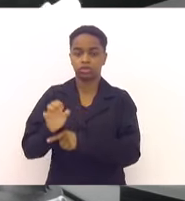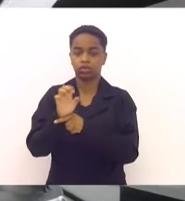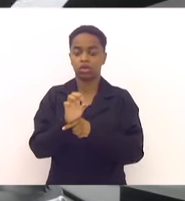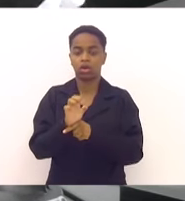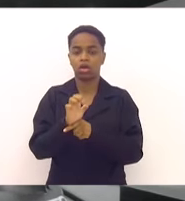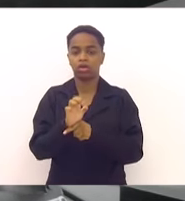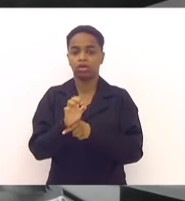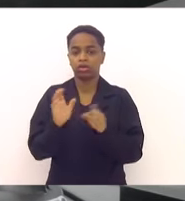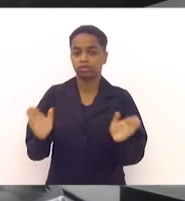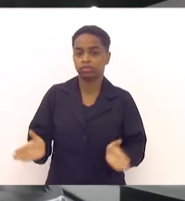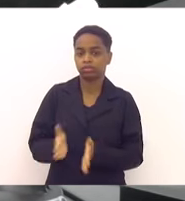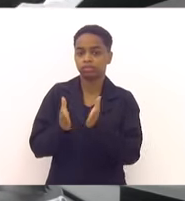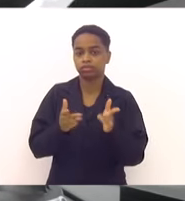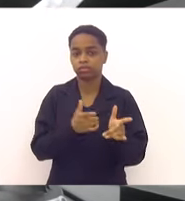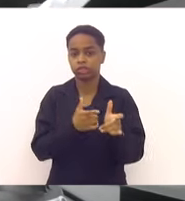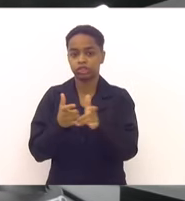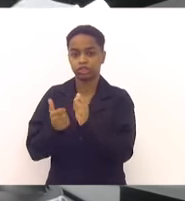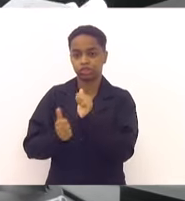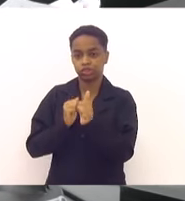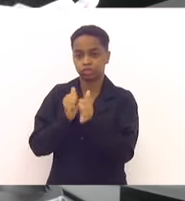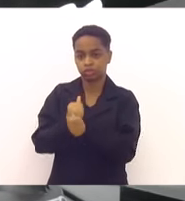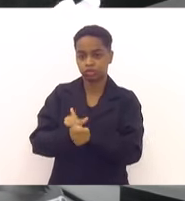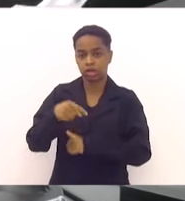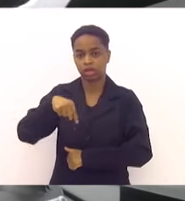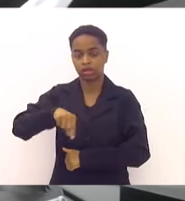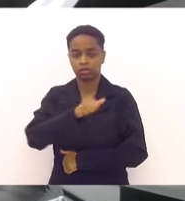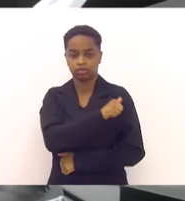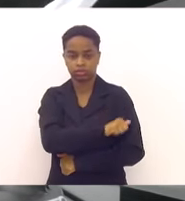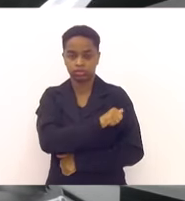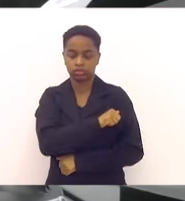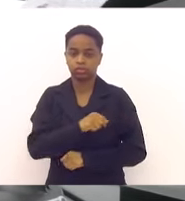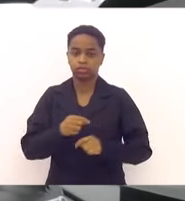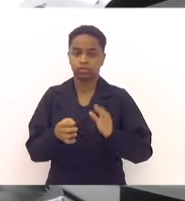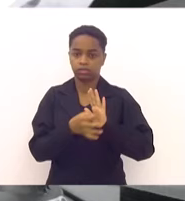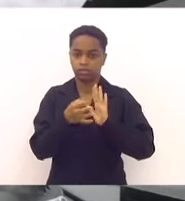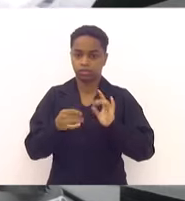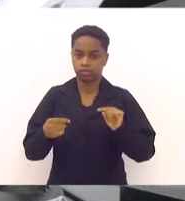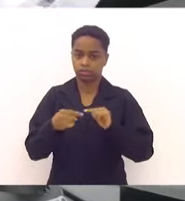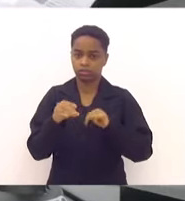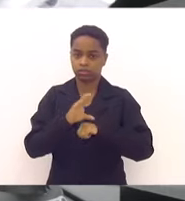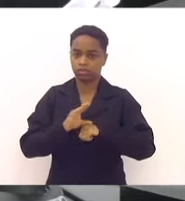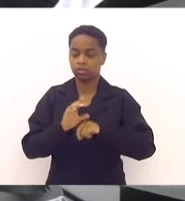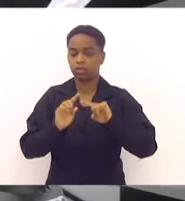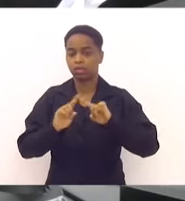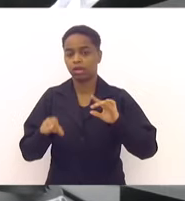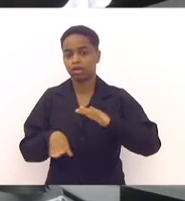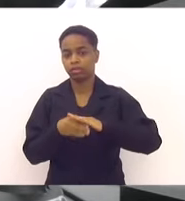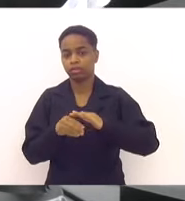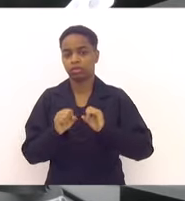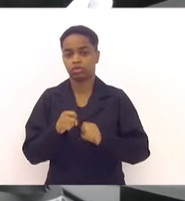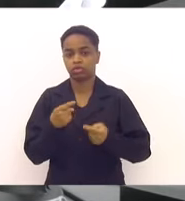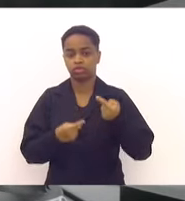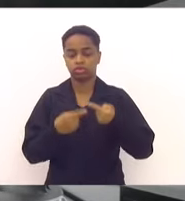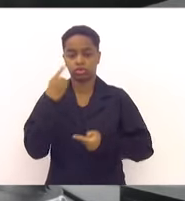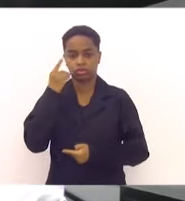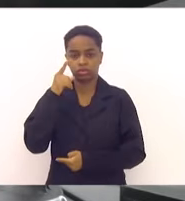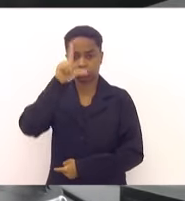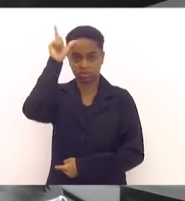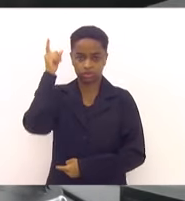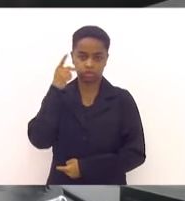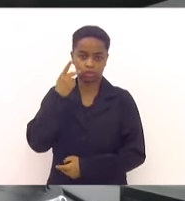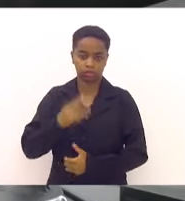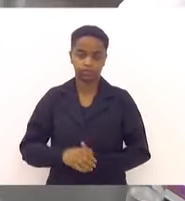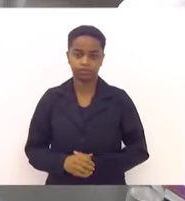Esportivo no Estado do Rio de Janeiro. Parecer é pela constitucionalidade com emendas. Em discussão, deputado Luiz Paulo, cumprimentando a